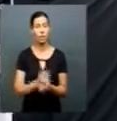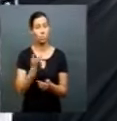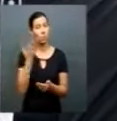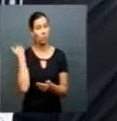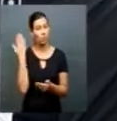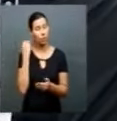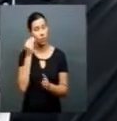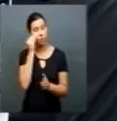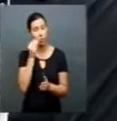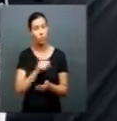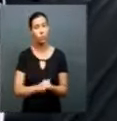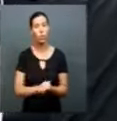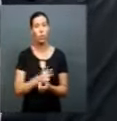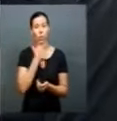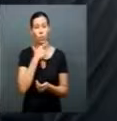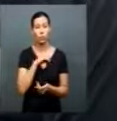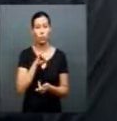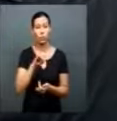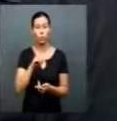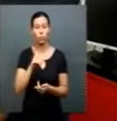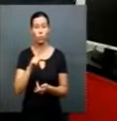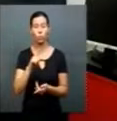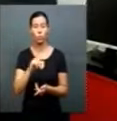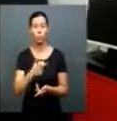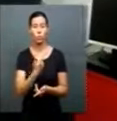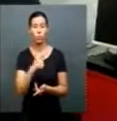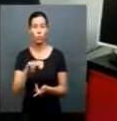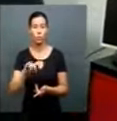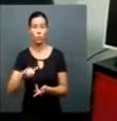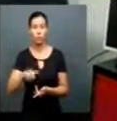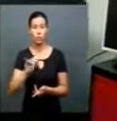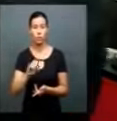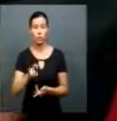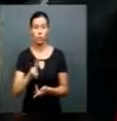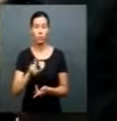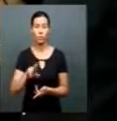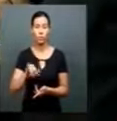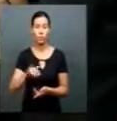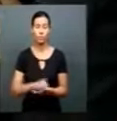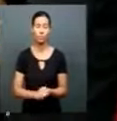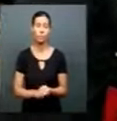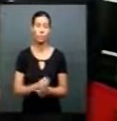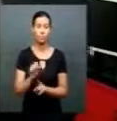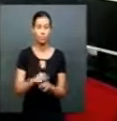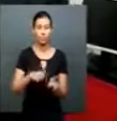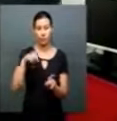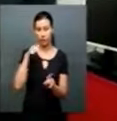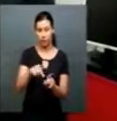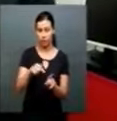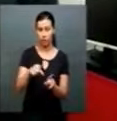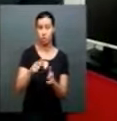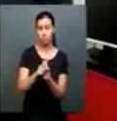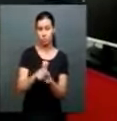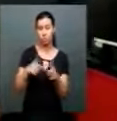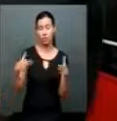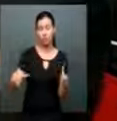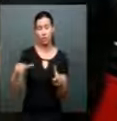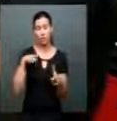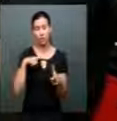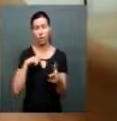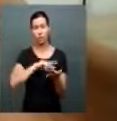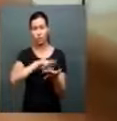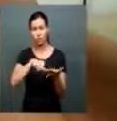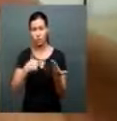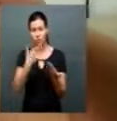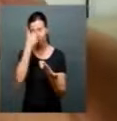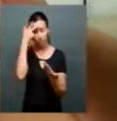Yuri, alunos de Sistemas de Informação na UFU. 7 meses depois, os estudantes cresceram e têm clientes em Uberlândia e